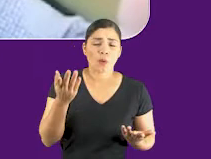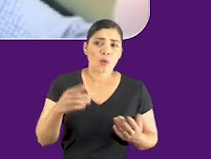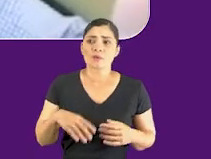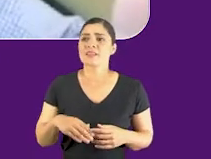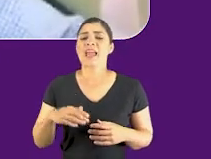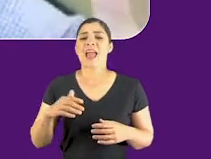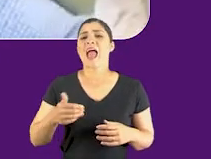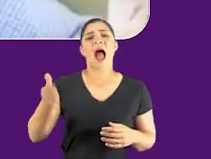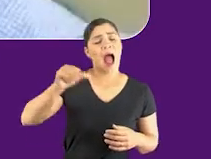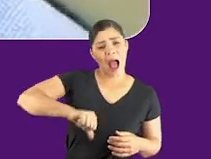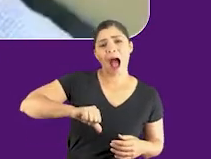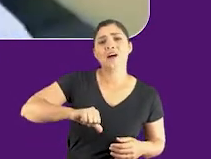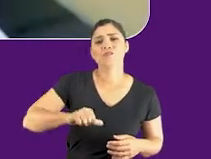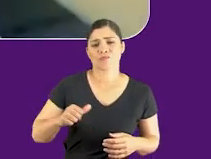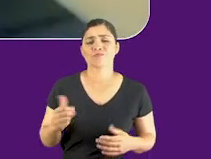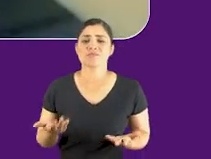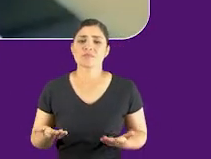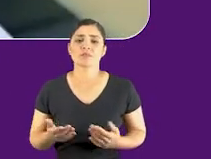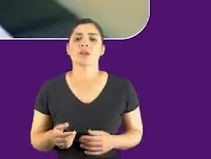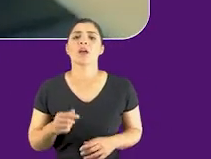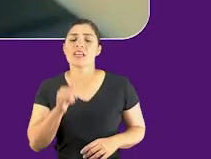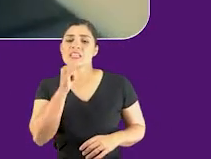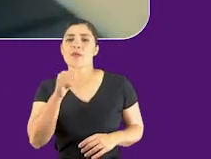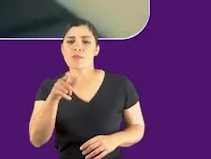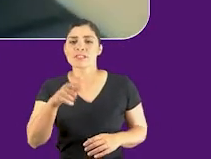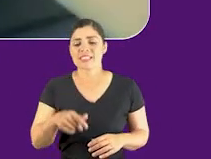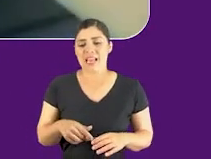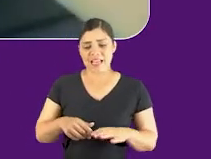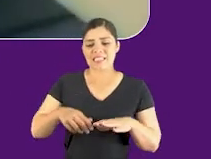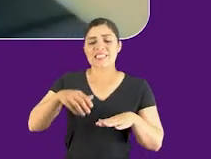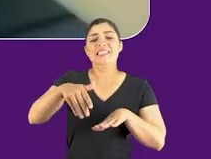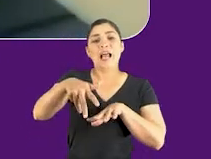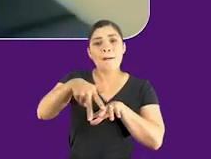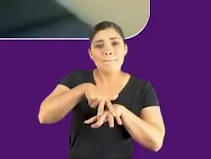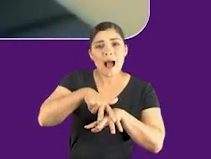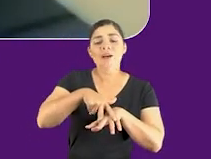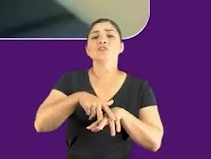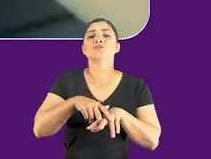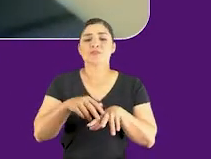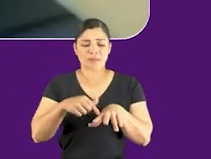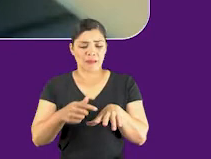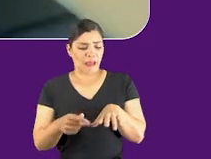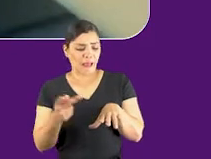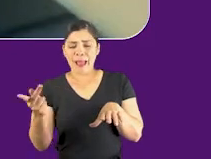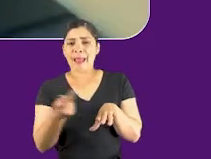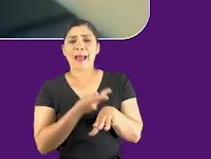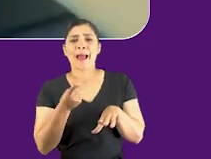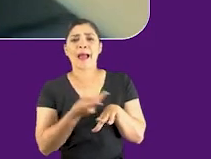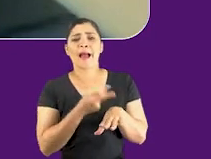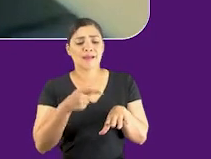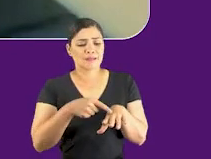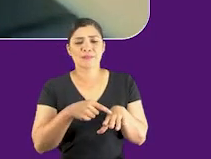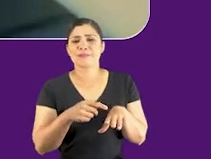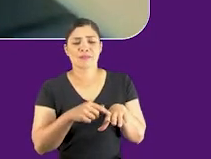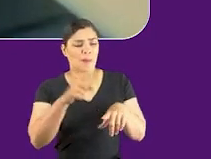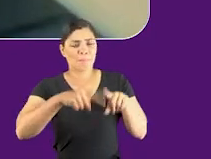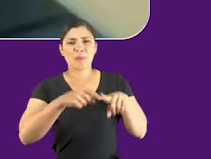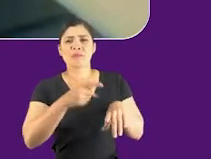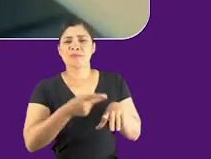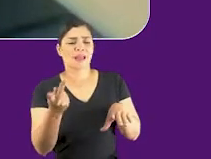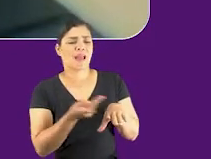alimentos Então não é que você um produto ou de sapato e você faz um sapato que dá errado e bom você fica com calo no pé